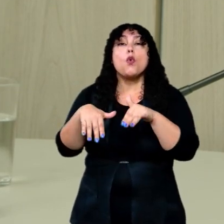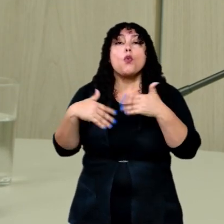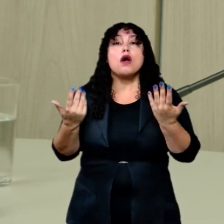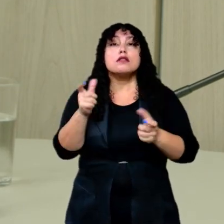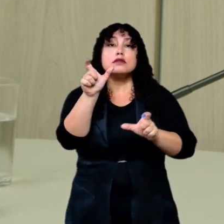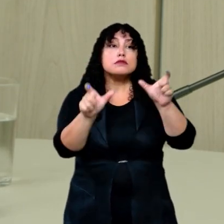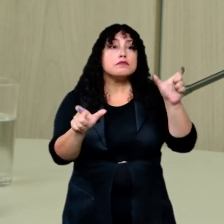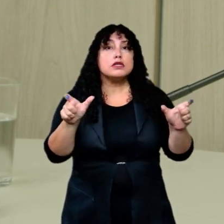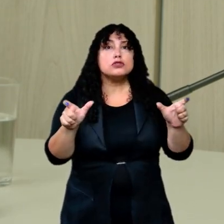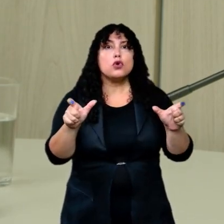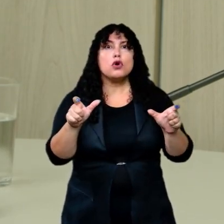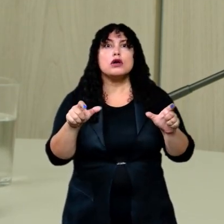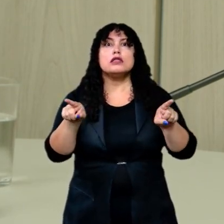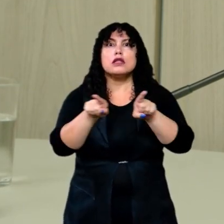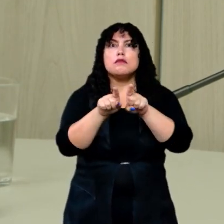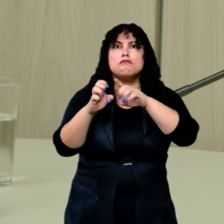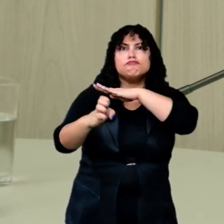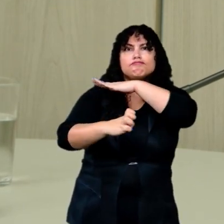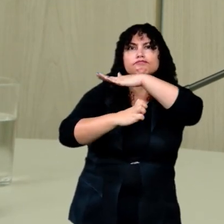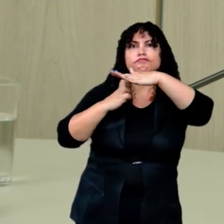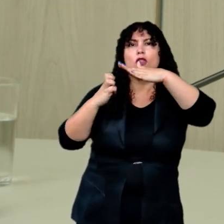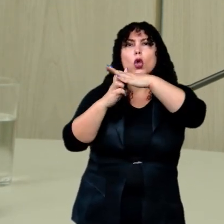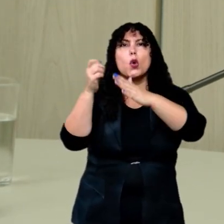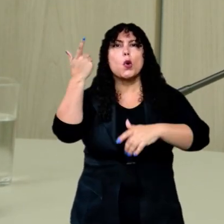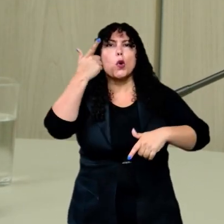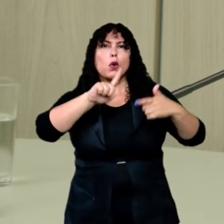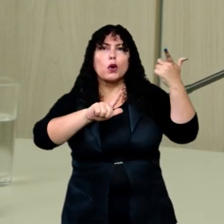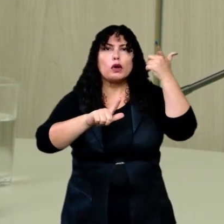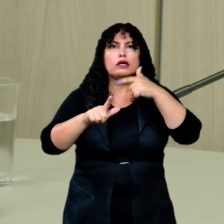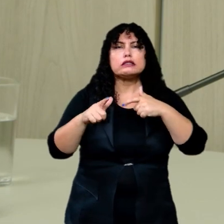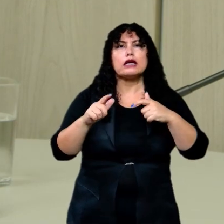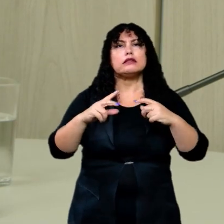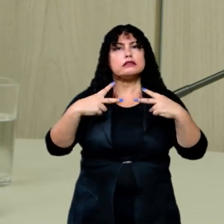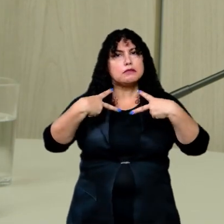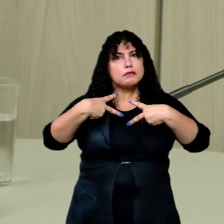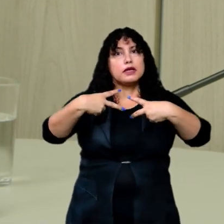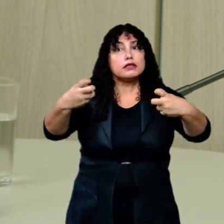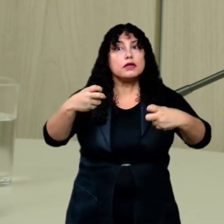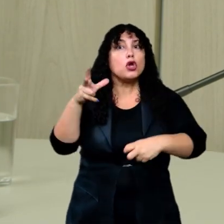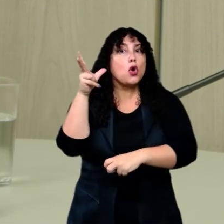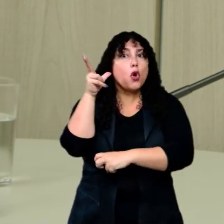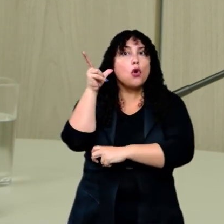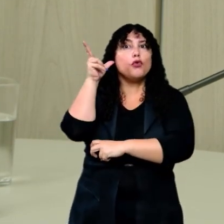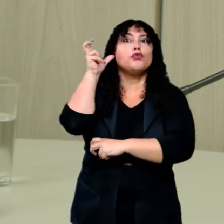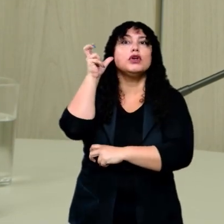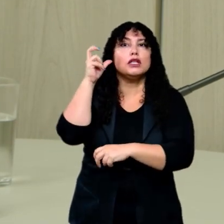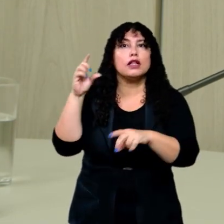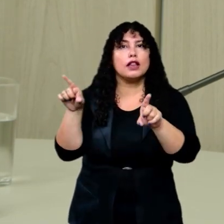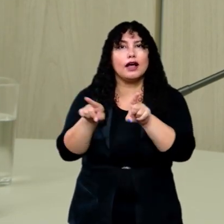e quantas organizações conseguem se fazer percebidas e ouvidas também, Sim, né?